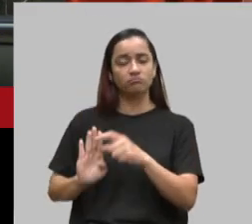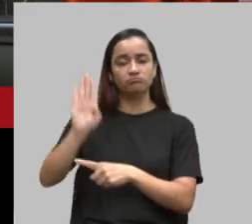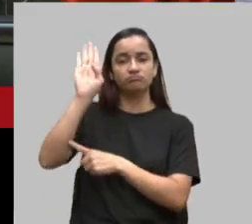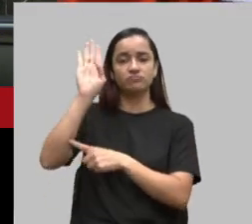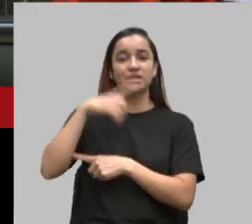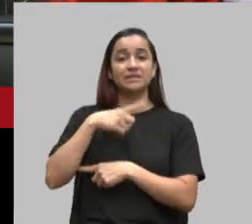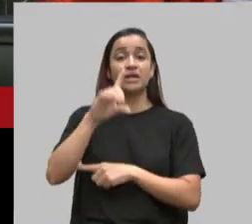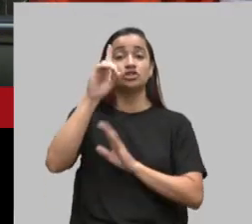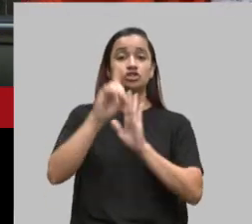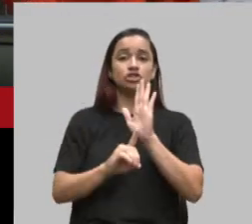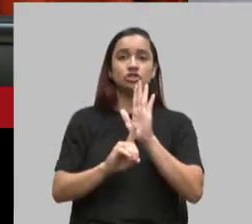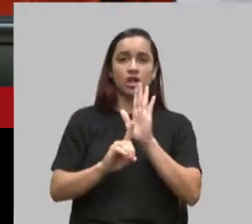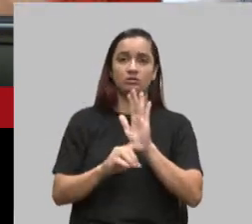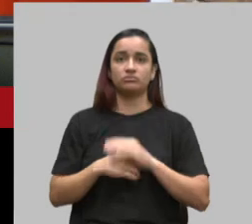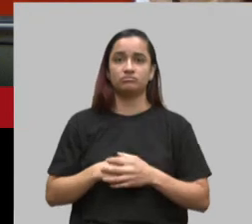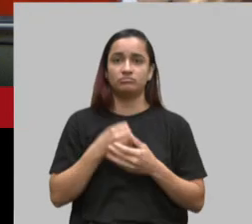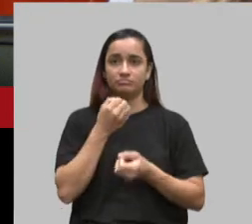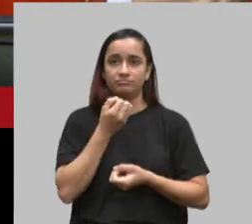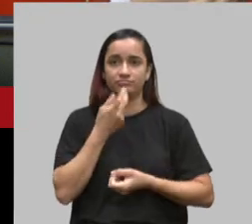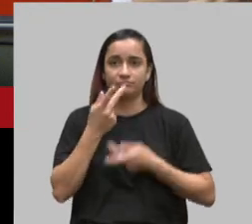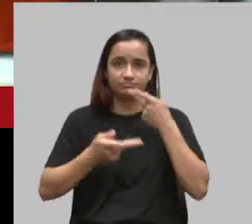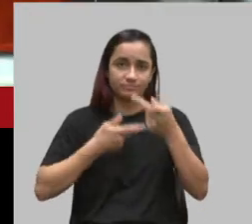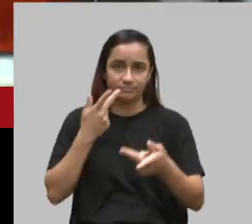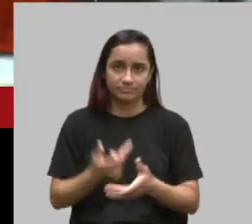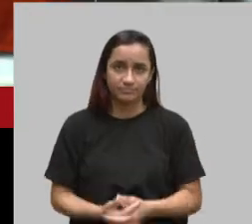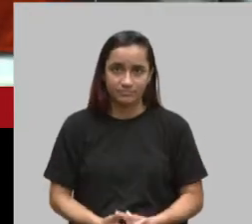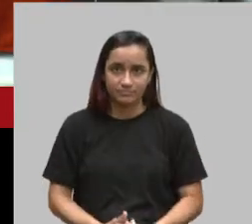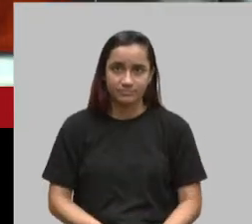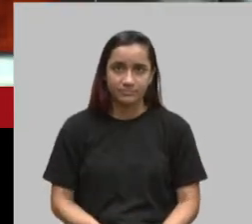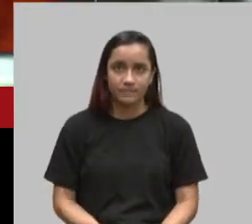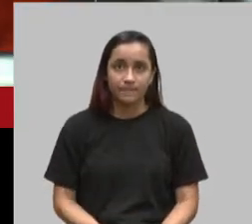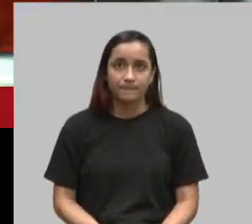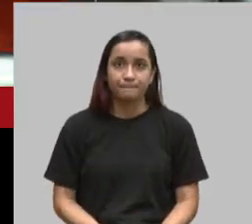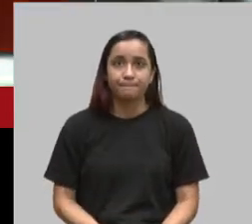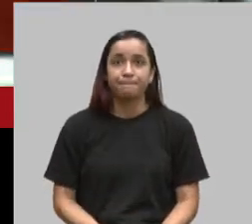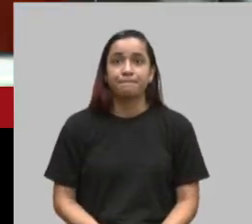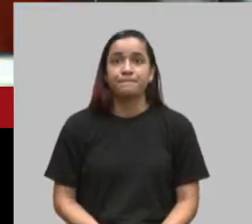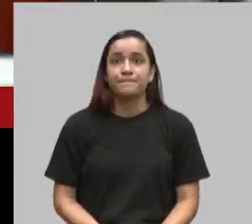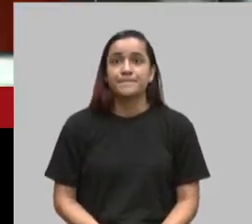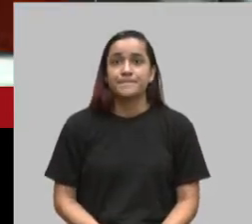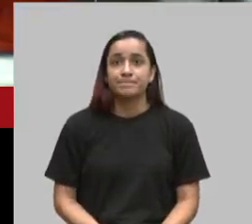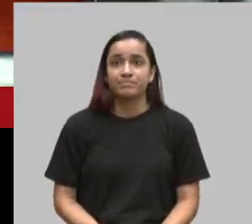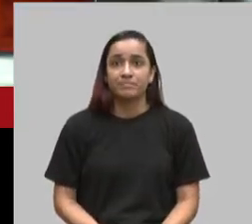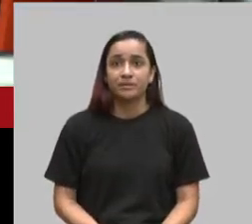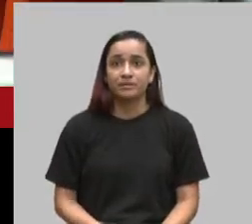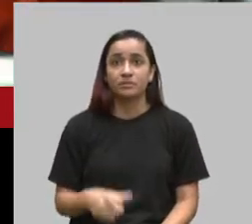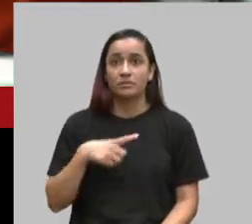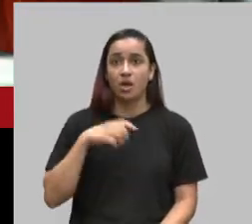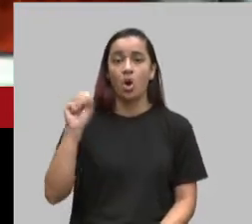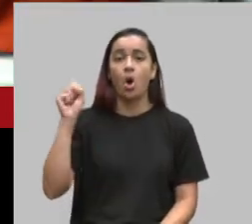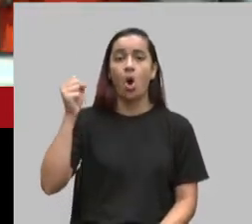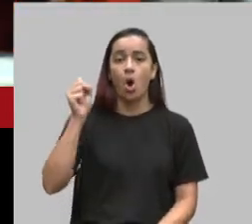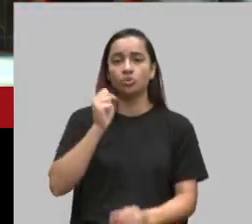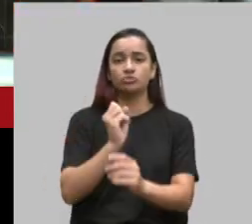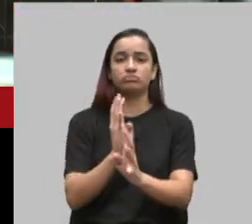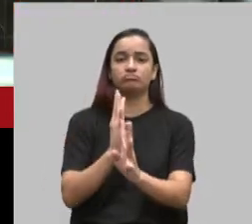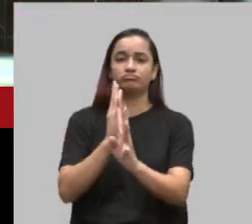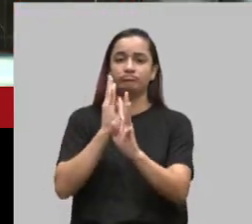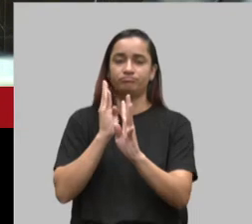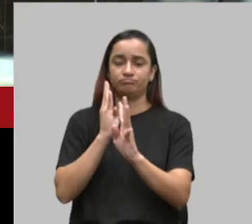se manifestarem temos então oito inscritos para discutir a proposta